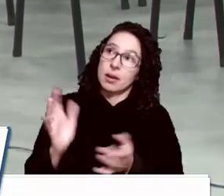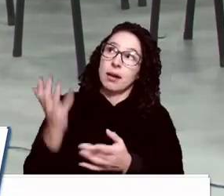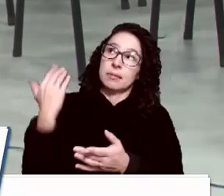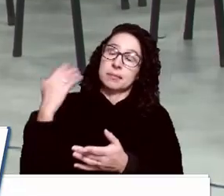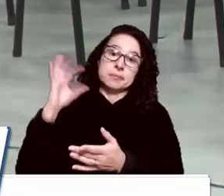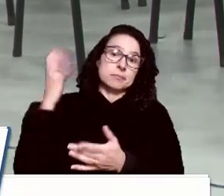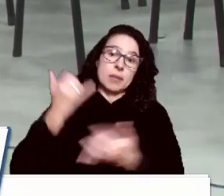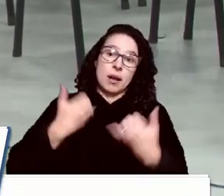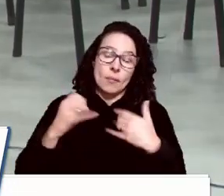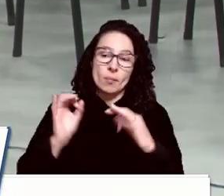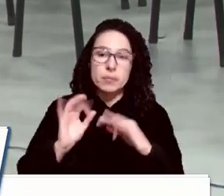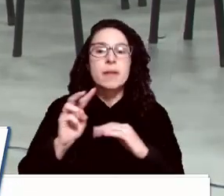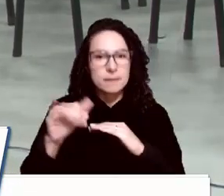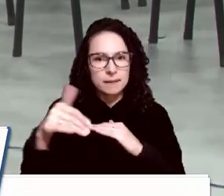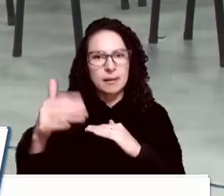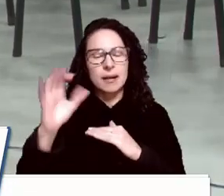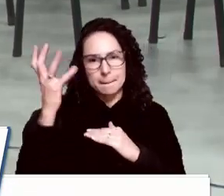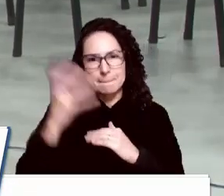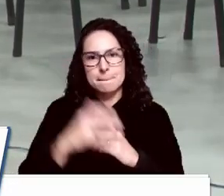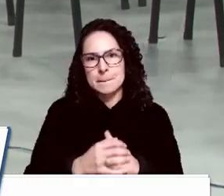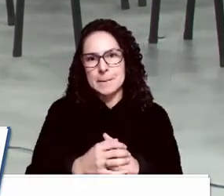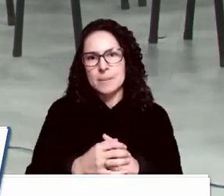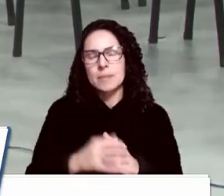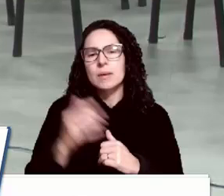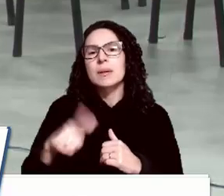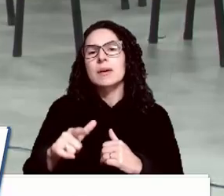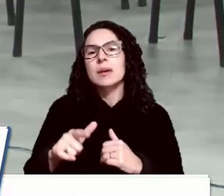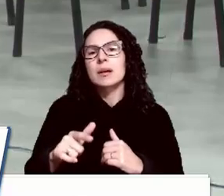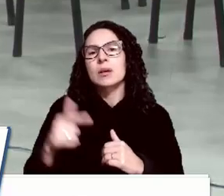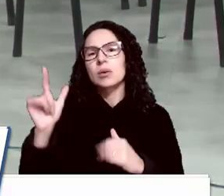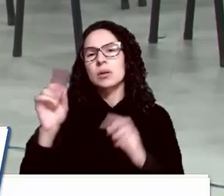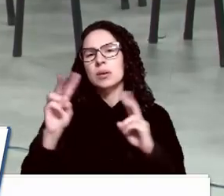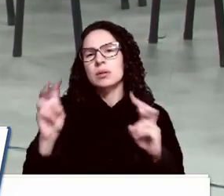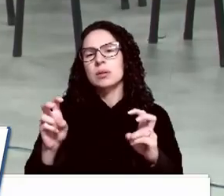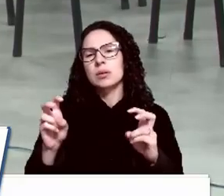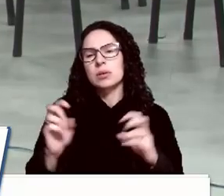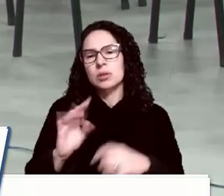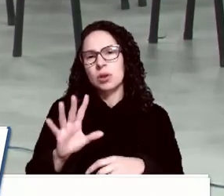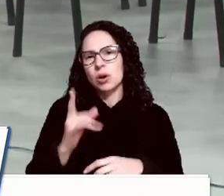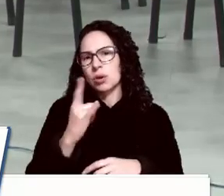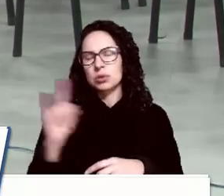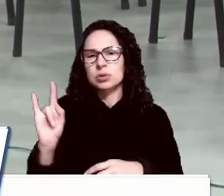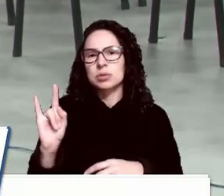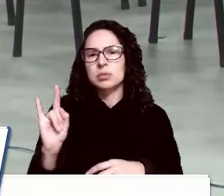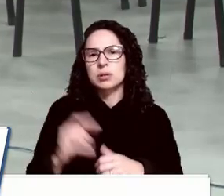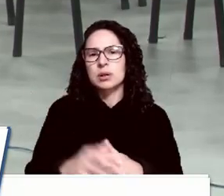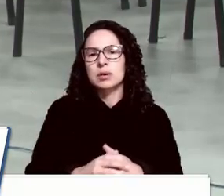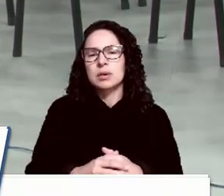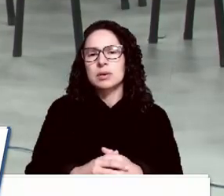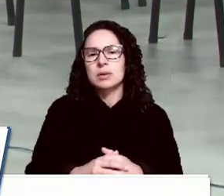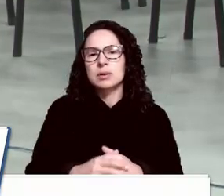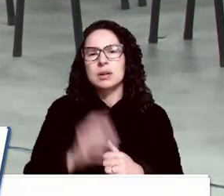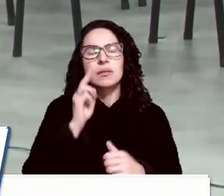sabendo, vai acontecer. Outra coisa, presidente, um outro assunto, só para finalizar, eu vi o